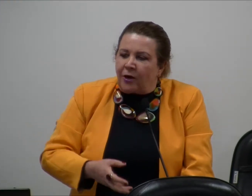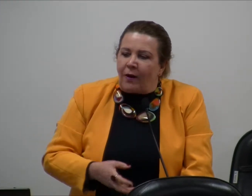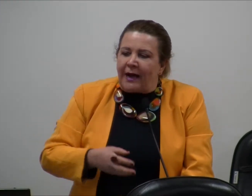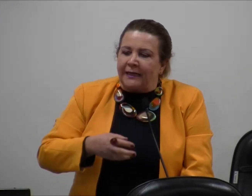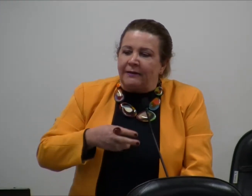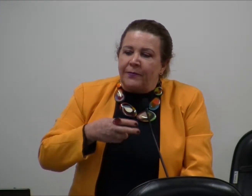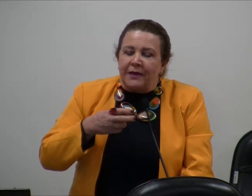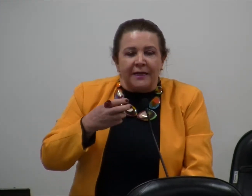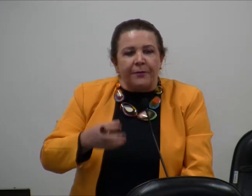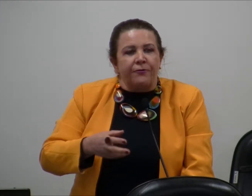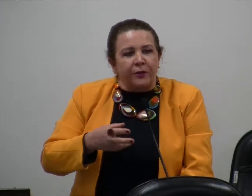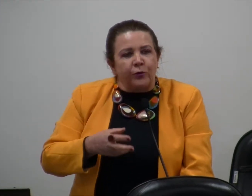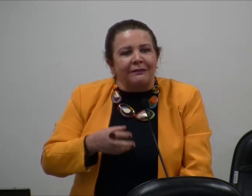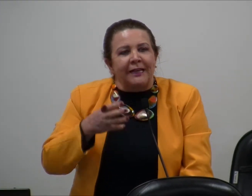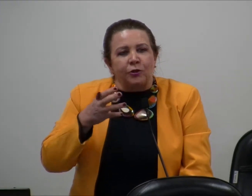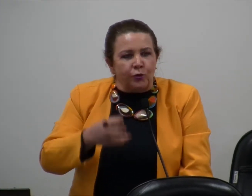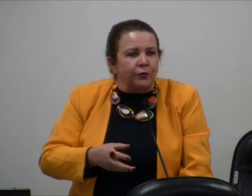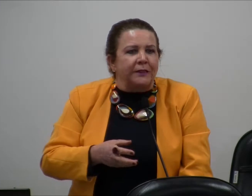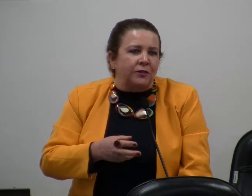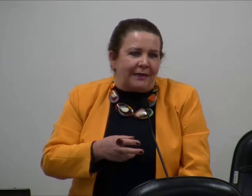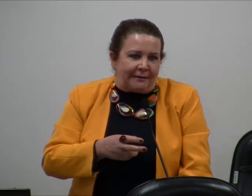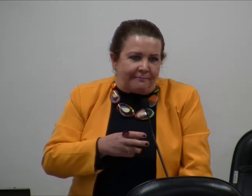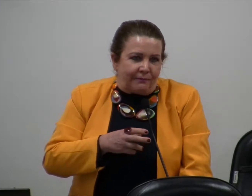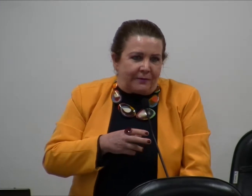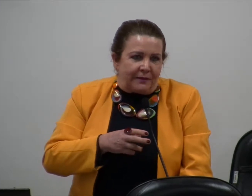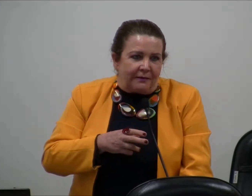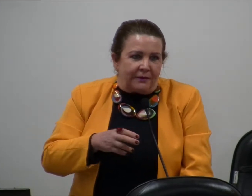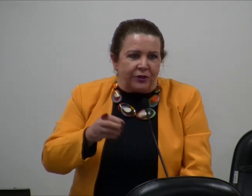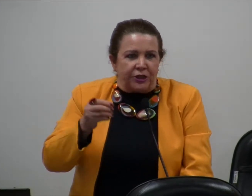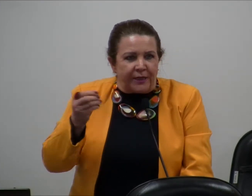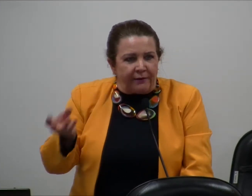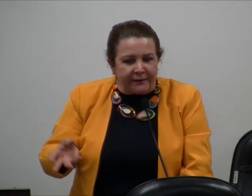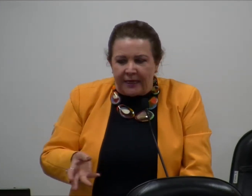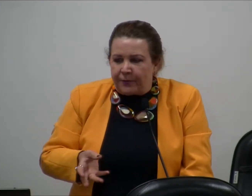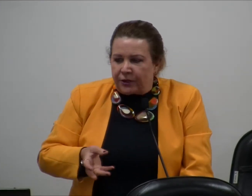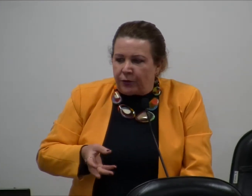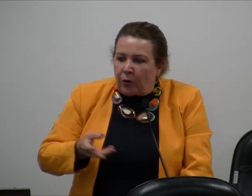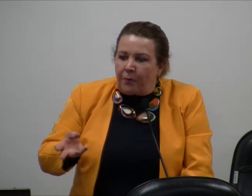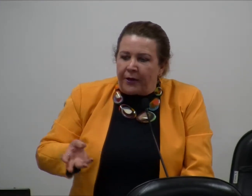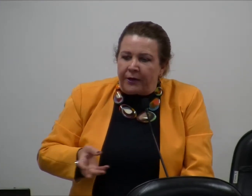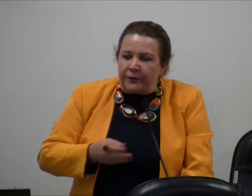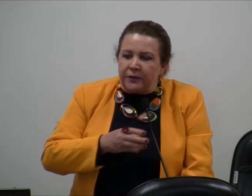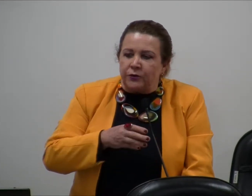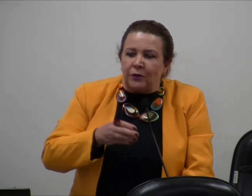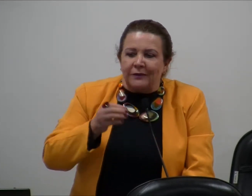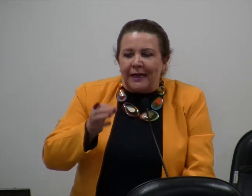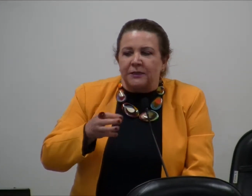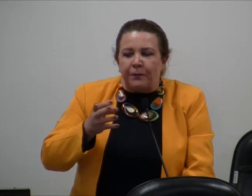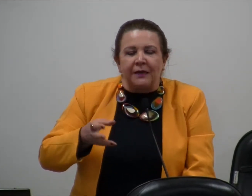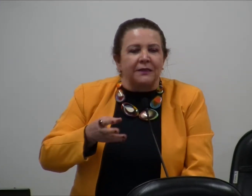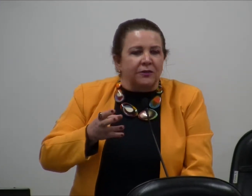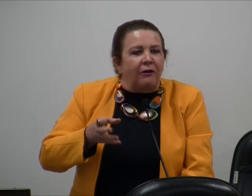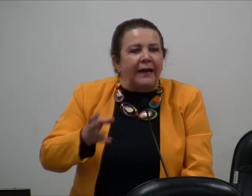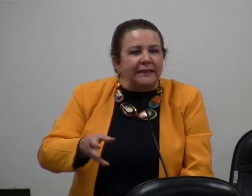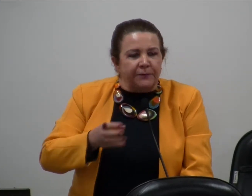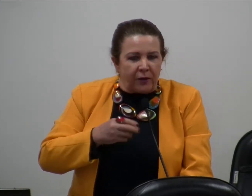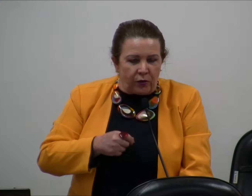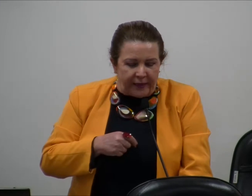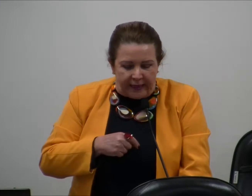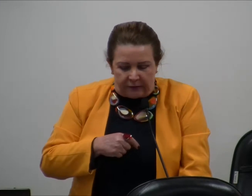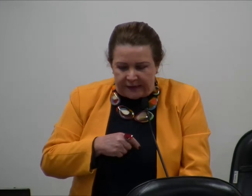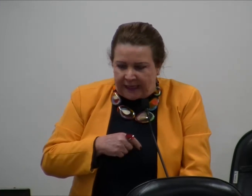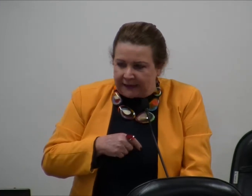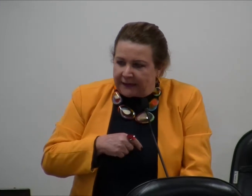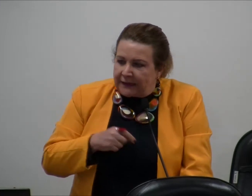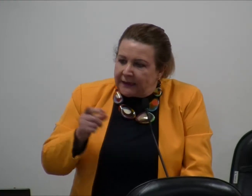raiz adequada, e a prefeitura tem tudo isso lá. Isso a gente já há tempo que eu acompanho isso, então tem as plantas corretas para